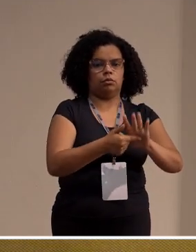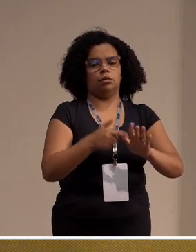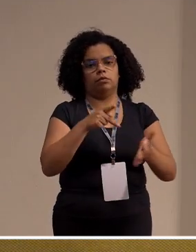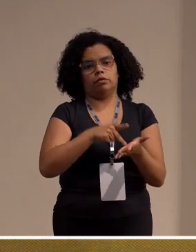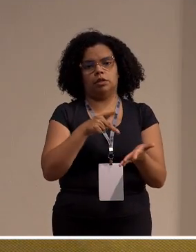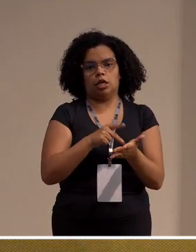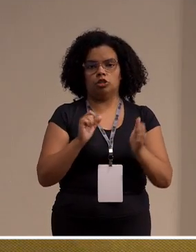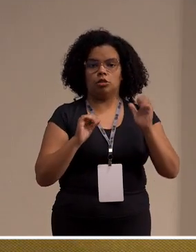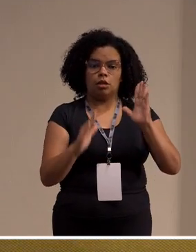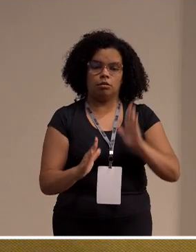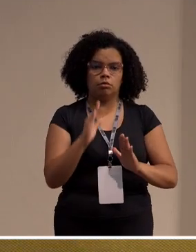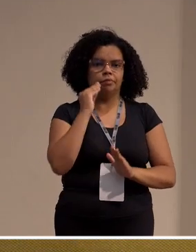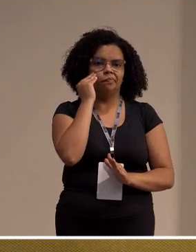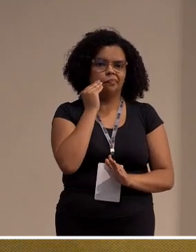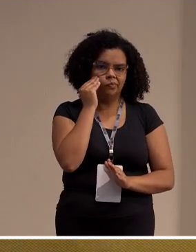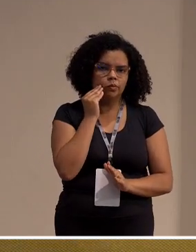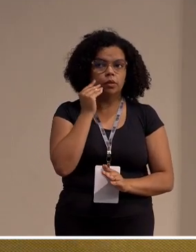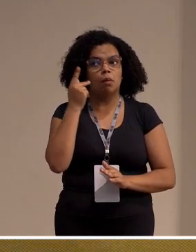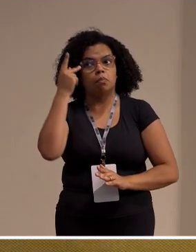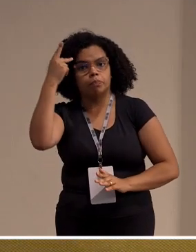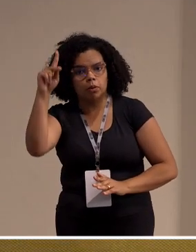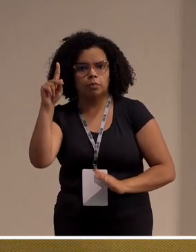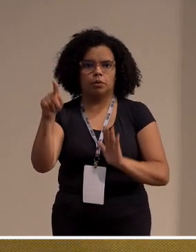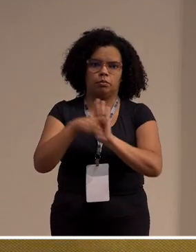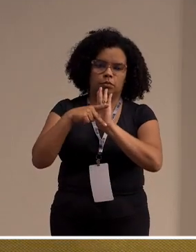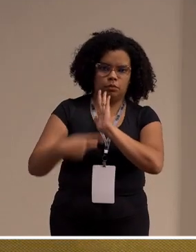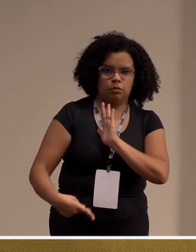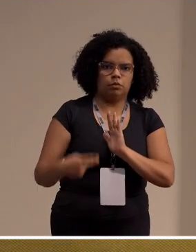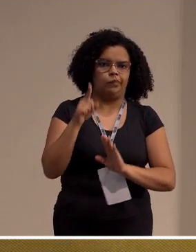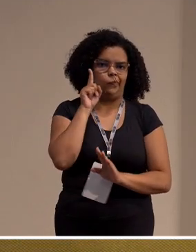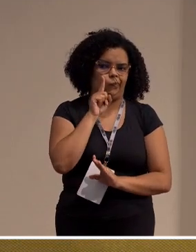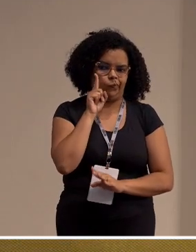experience in the United States. Ótimo.